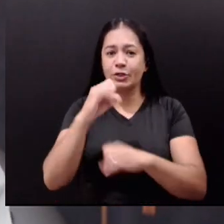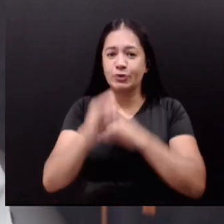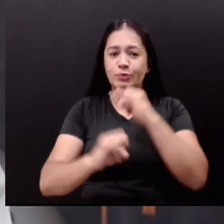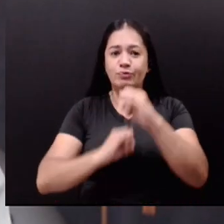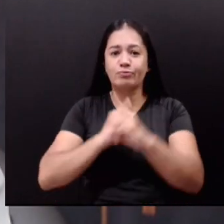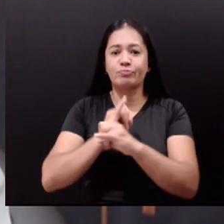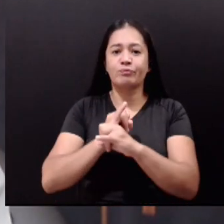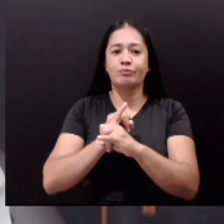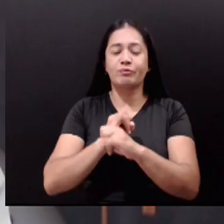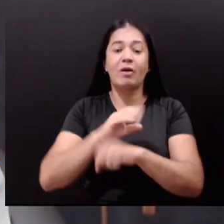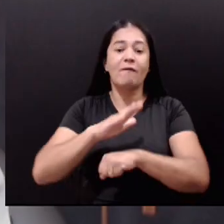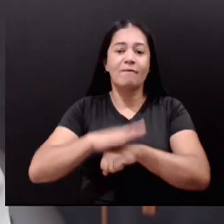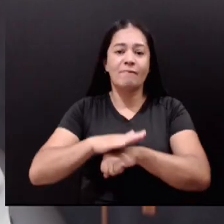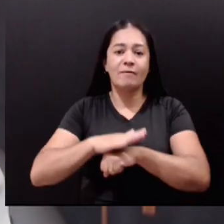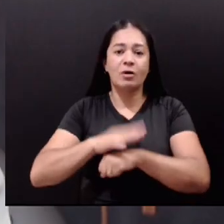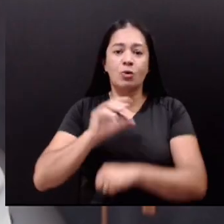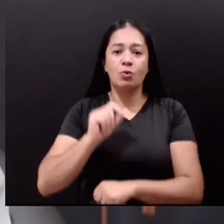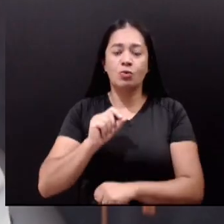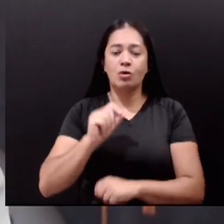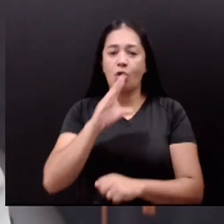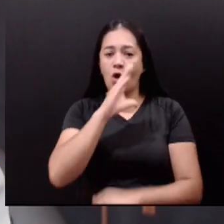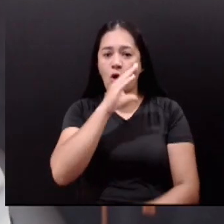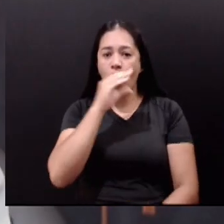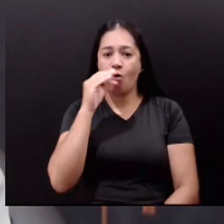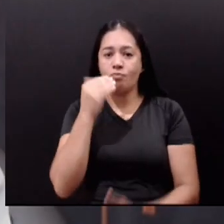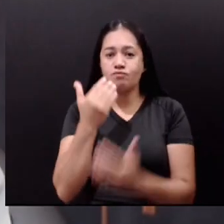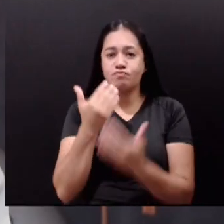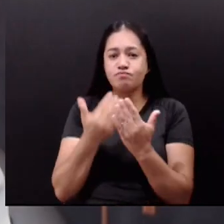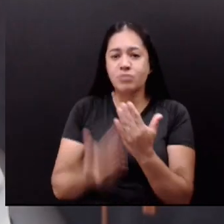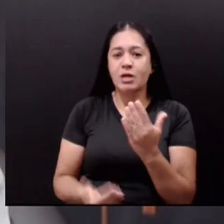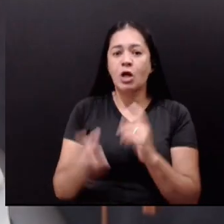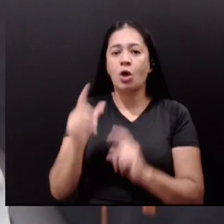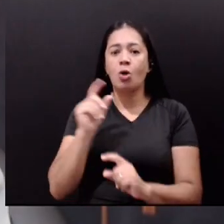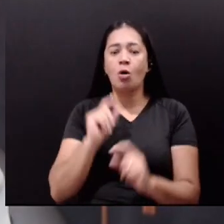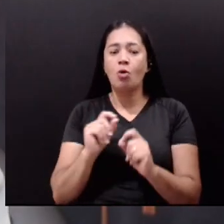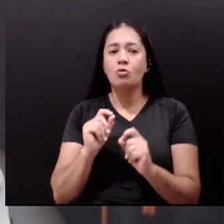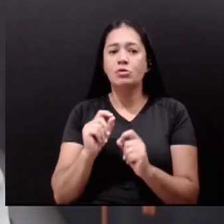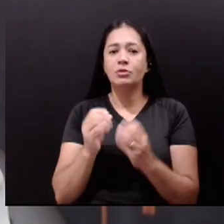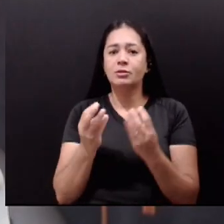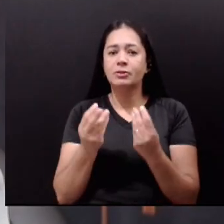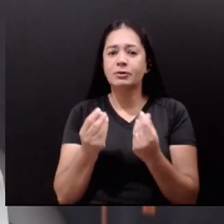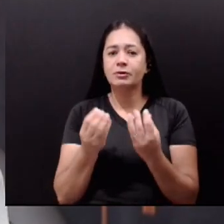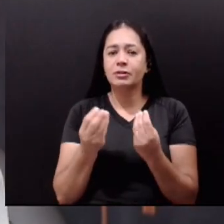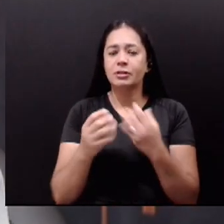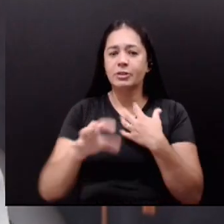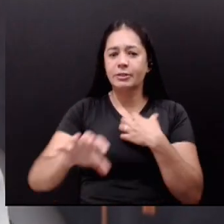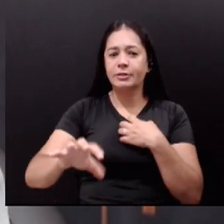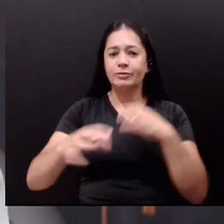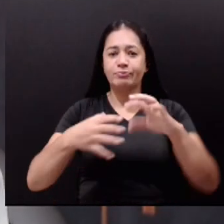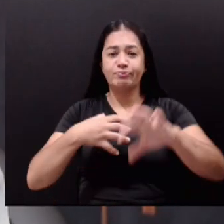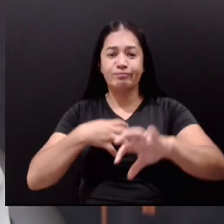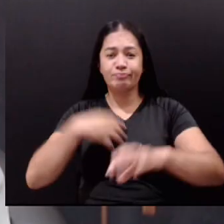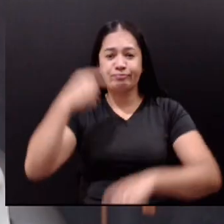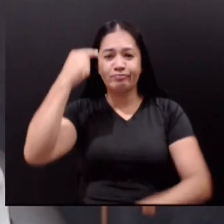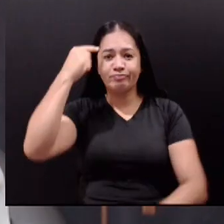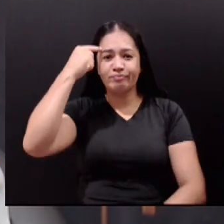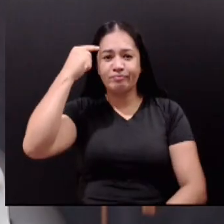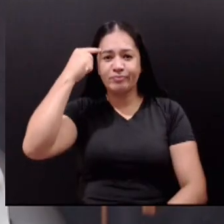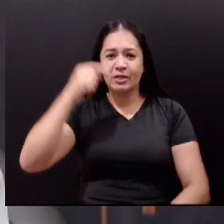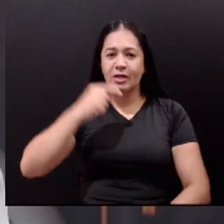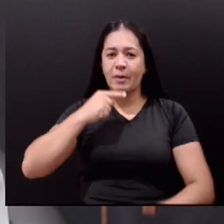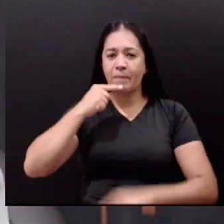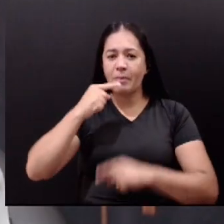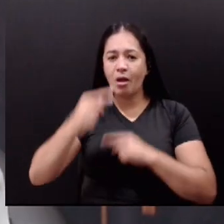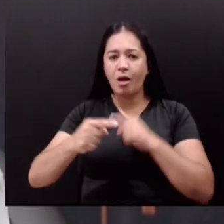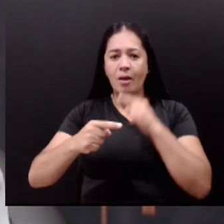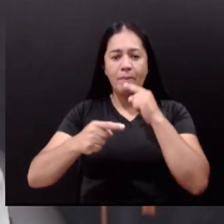que esses adolescentes percam realmente a sensibilidade de empatia, de pensamento crítico, de avaliar